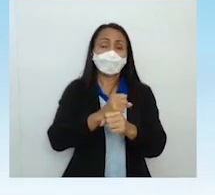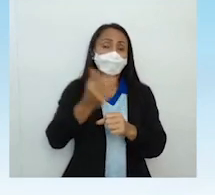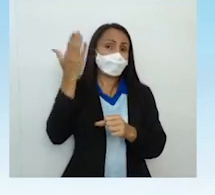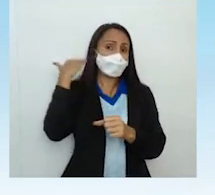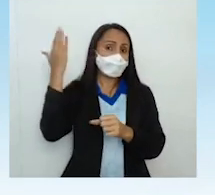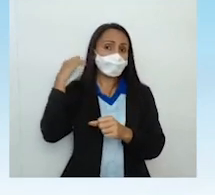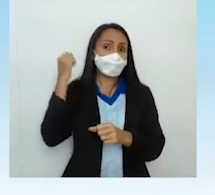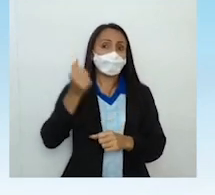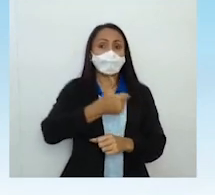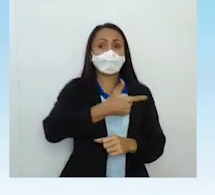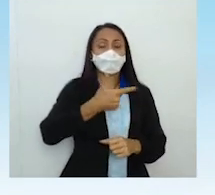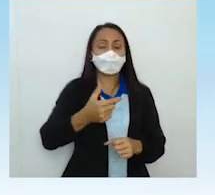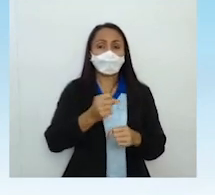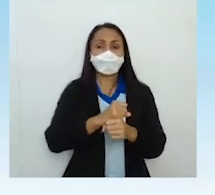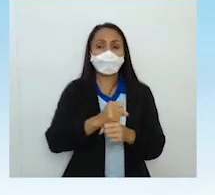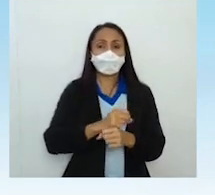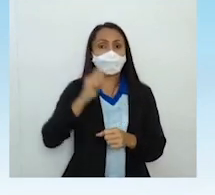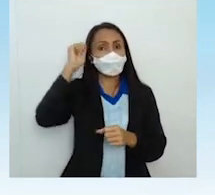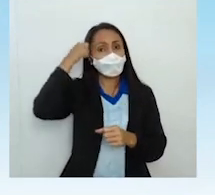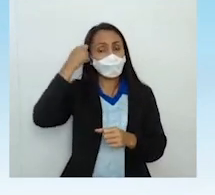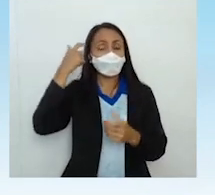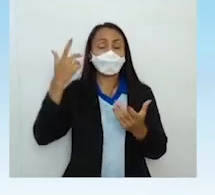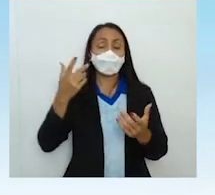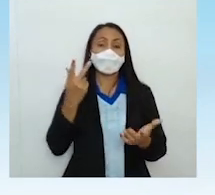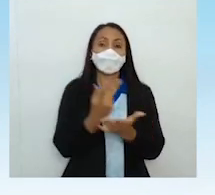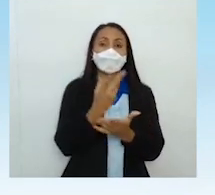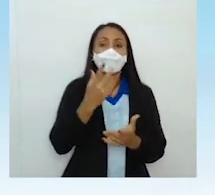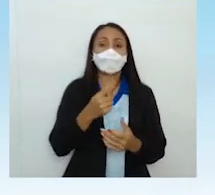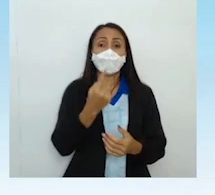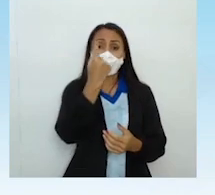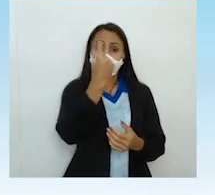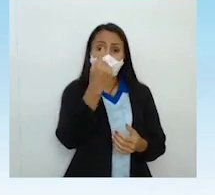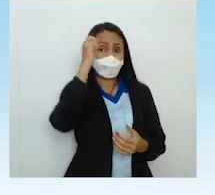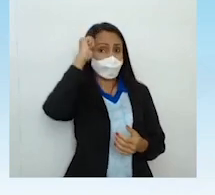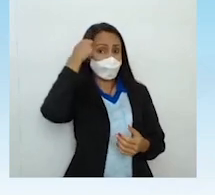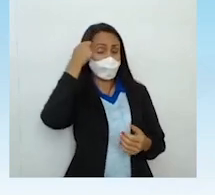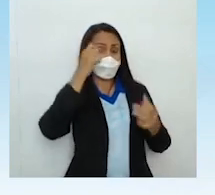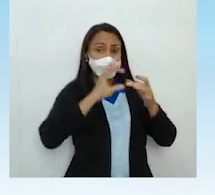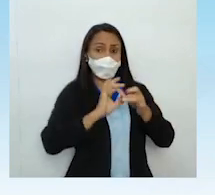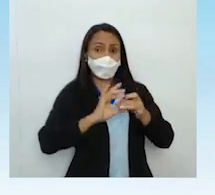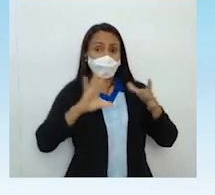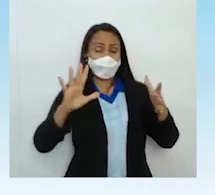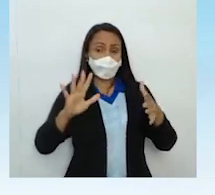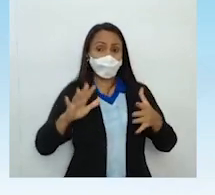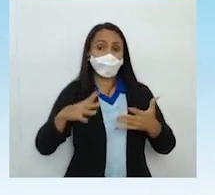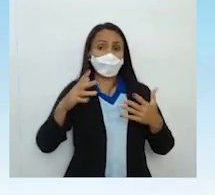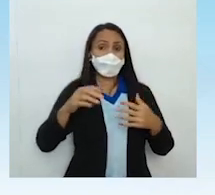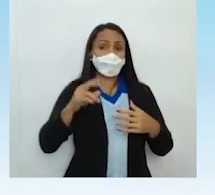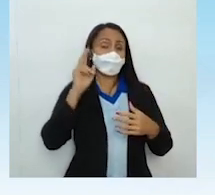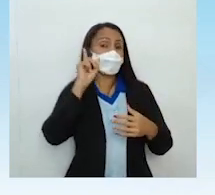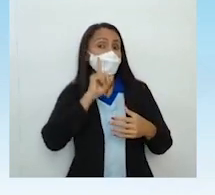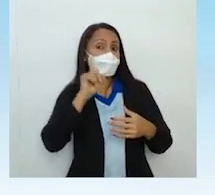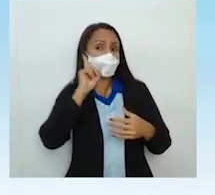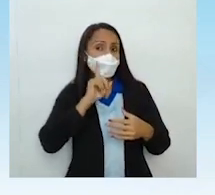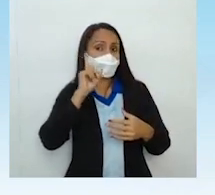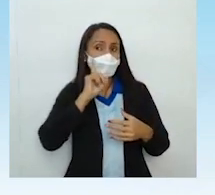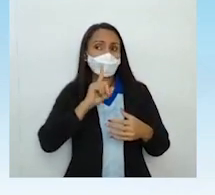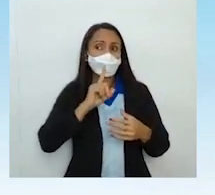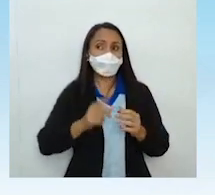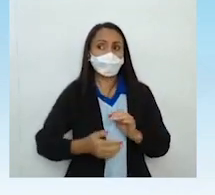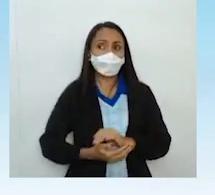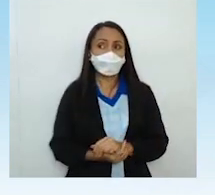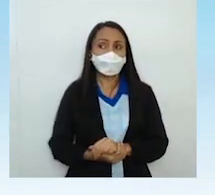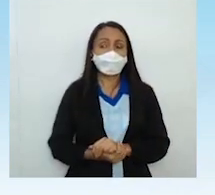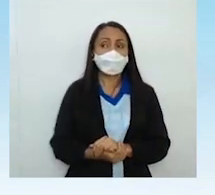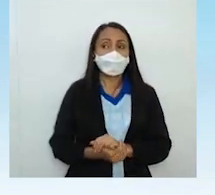escravidão, onde acontece uma coisa interessante. Um negro livre do norte dos Estados Unidos, eu vou falar